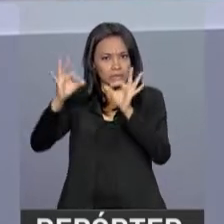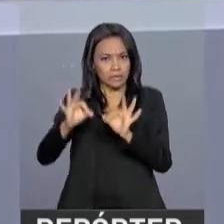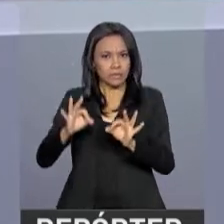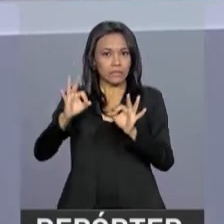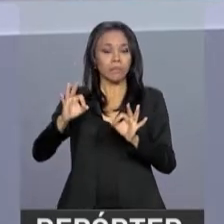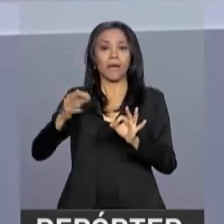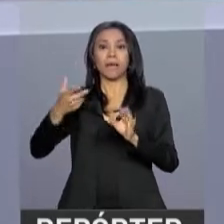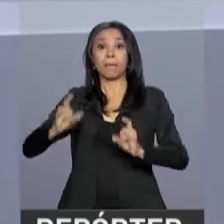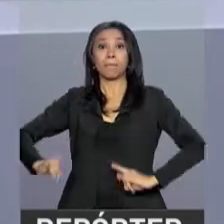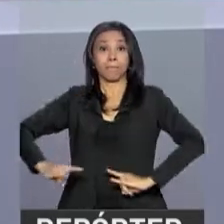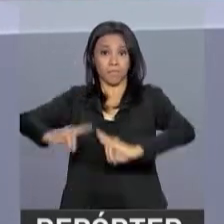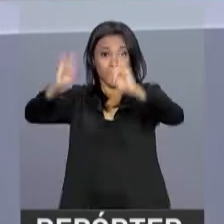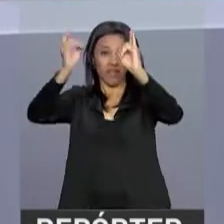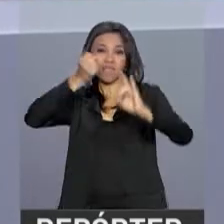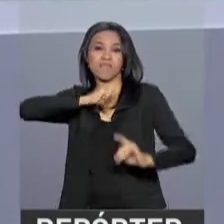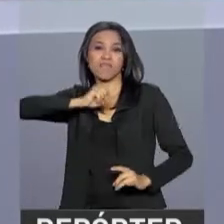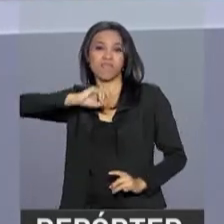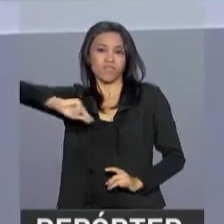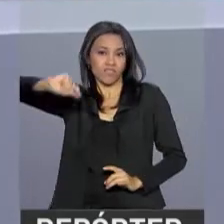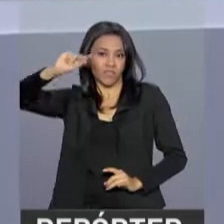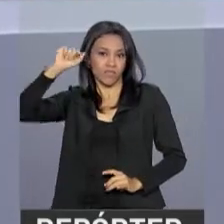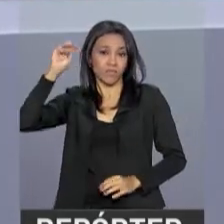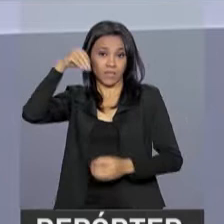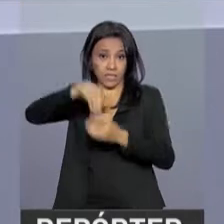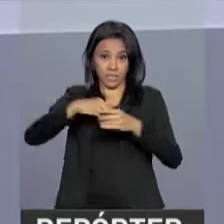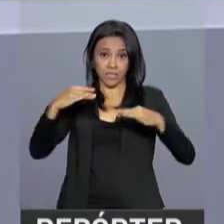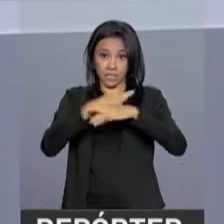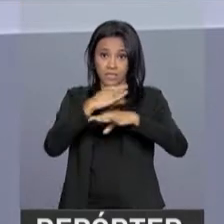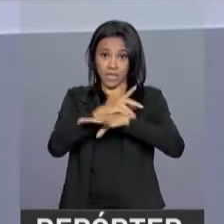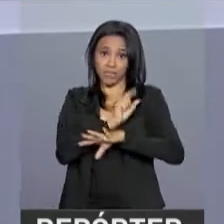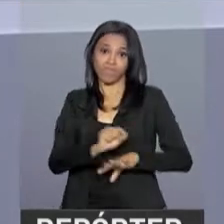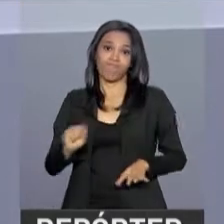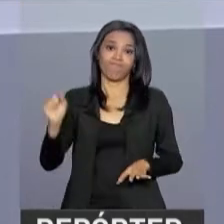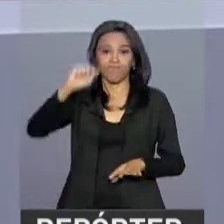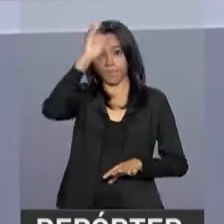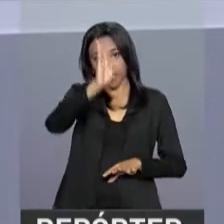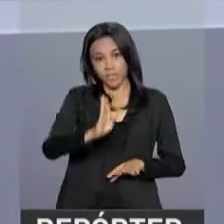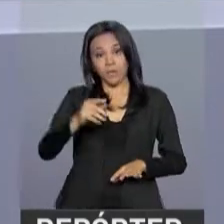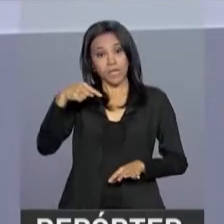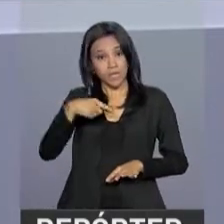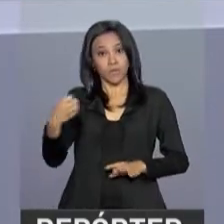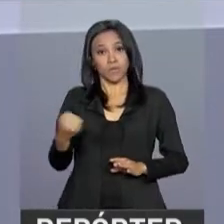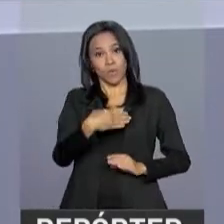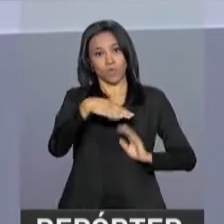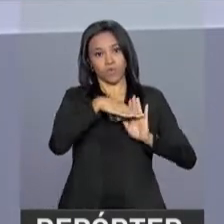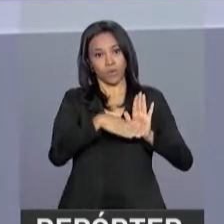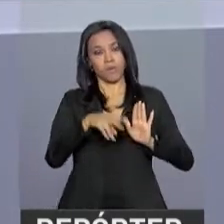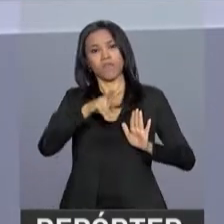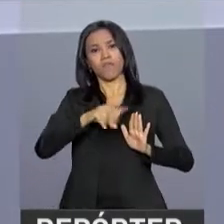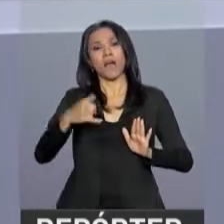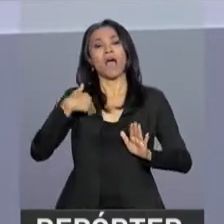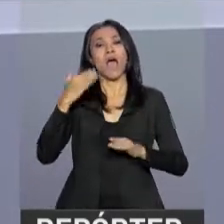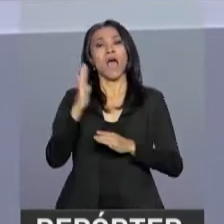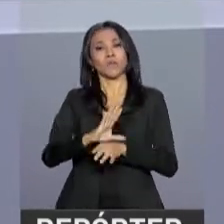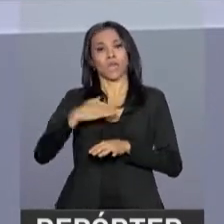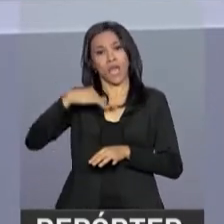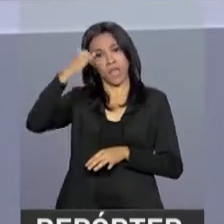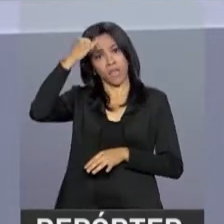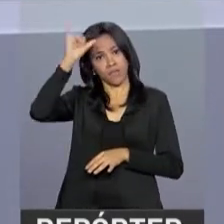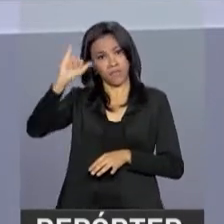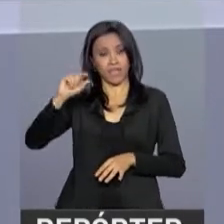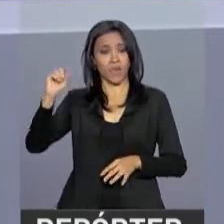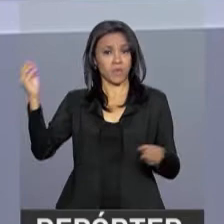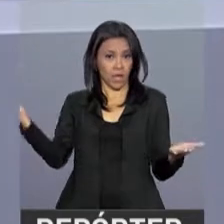seguras nos centros de grandes cidades brasileiras. Ele ressaltou que um novo programa vai ajudar a evitar tragédias, como a